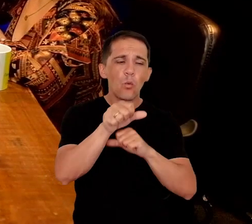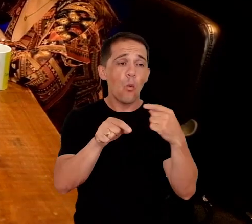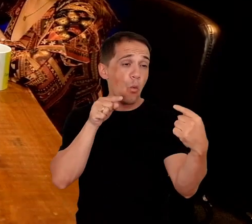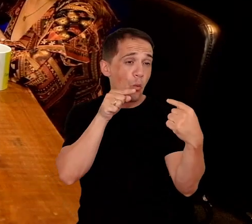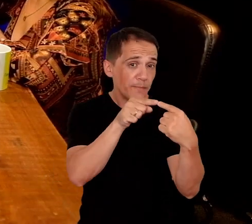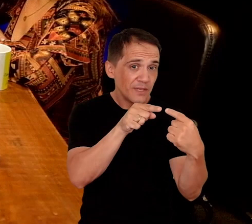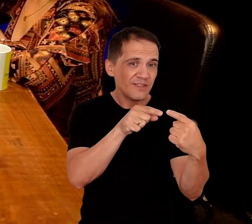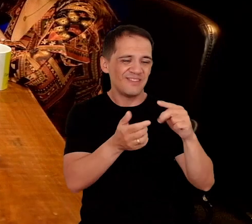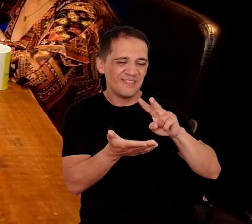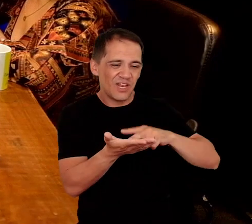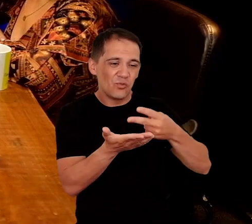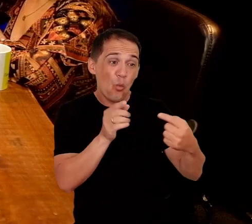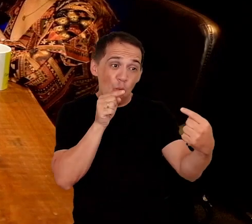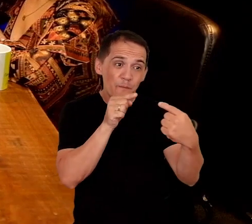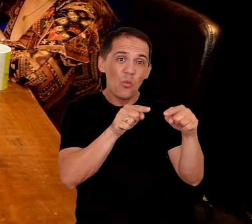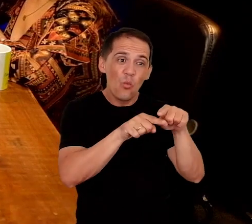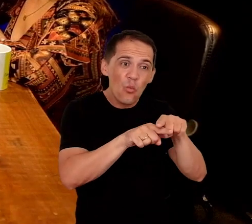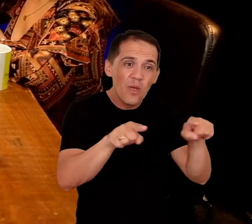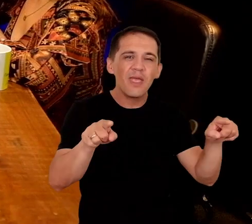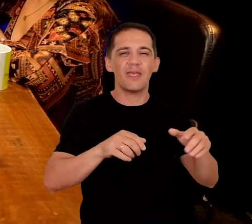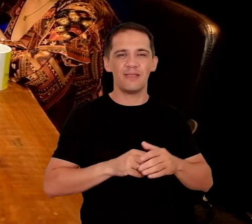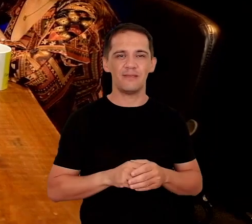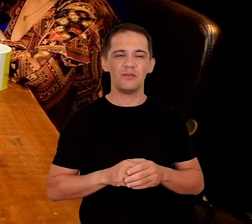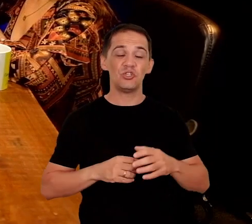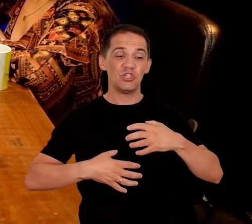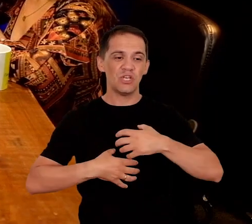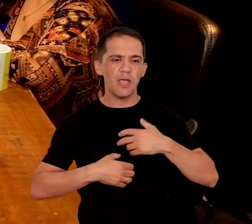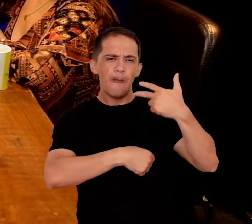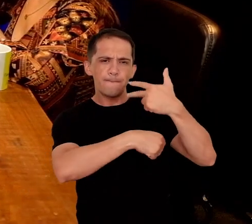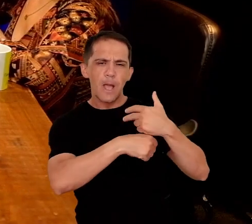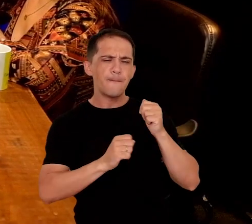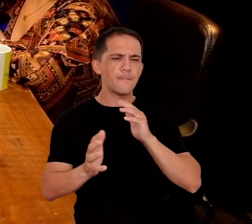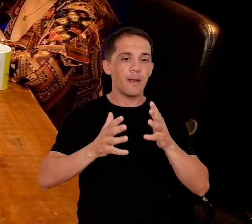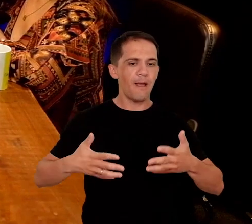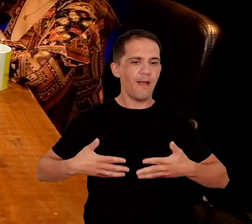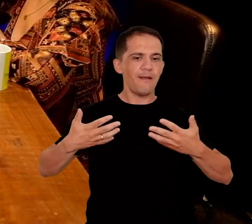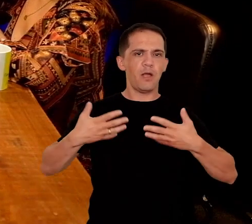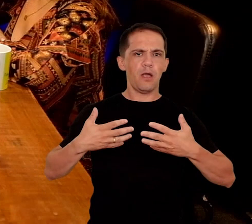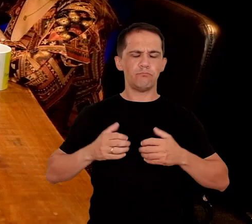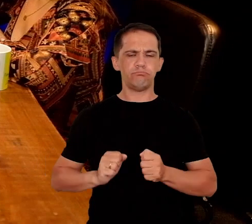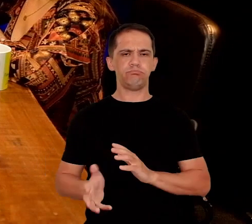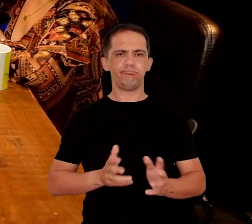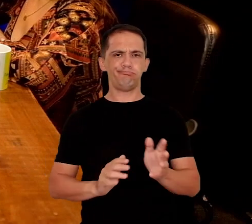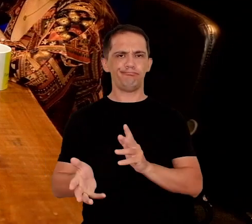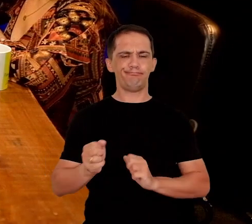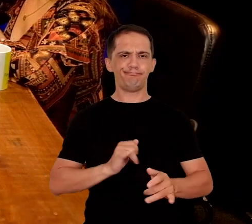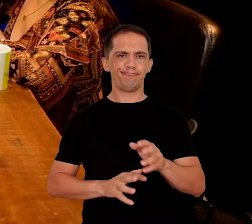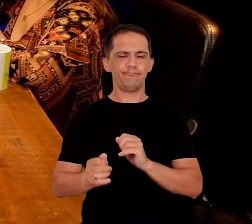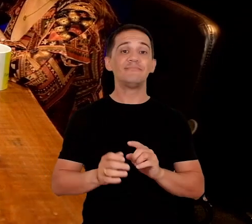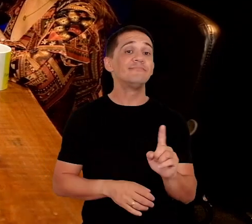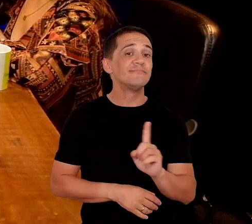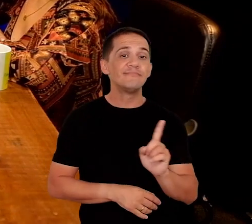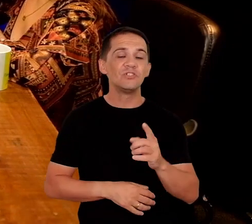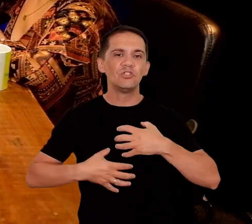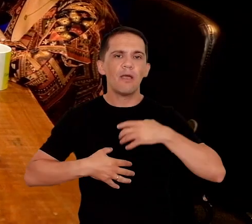fazer uma tradução um pouco mais interativa, mais animada, não muito sisuda aqui, né?